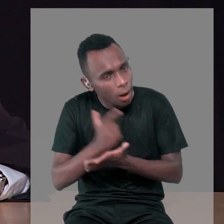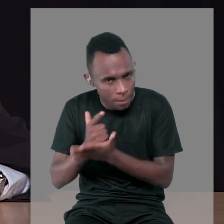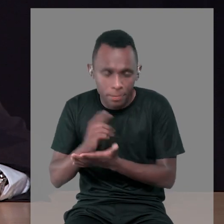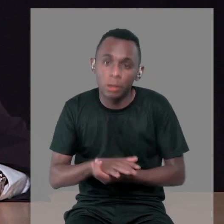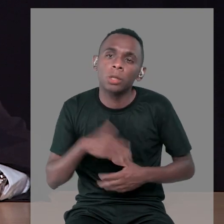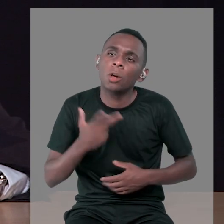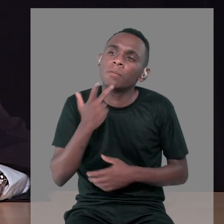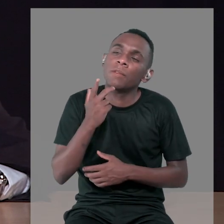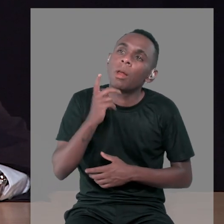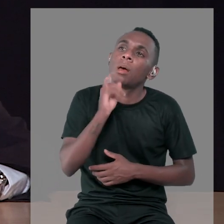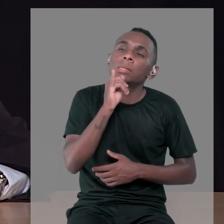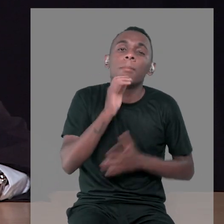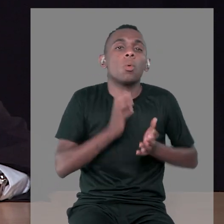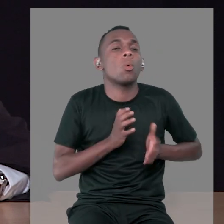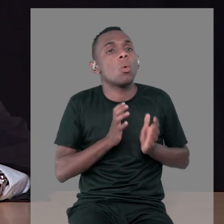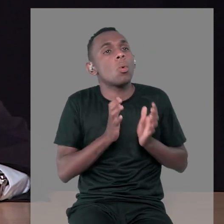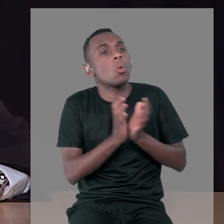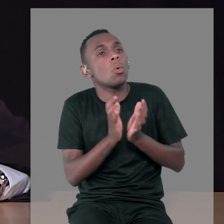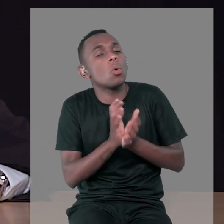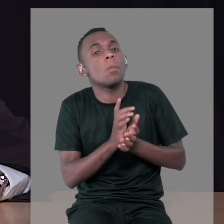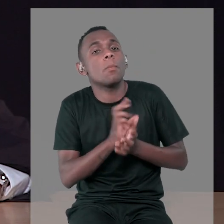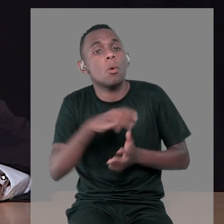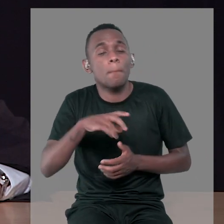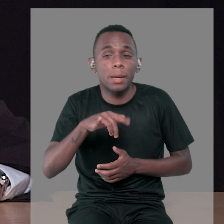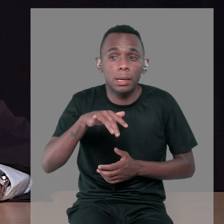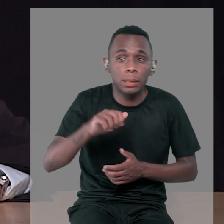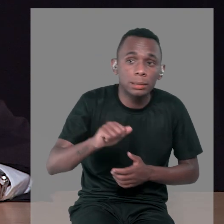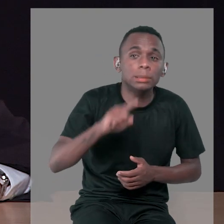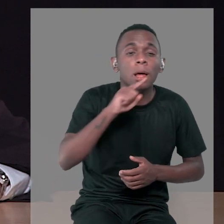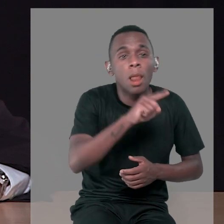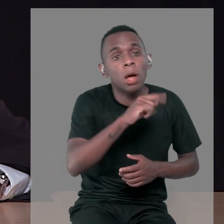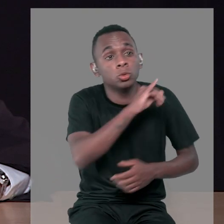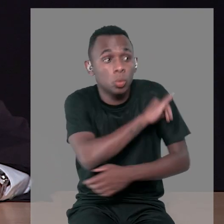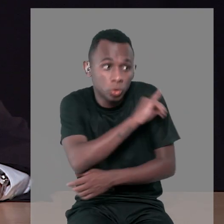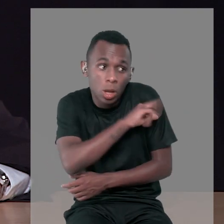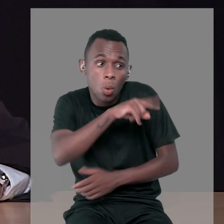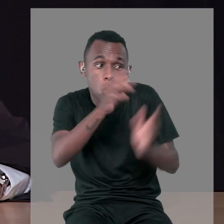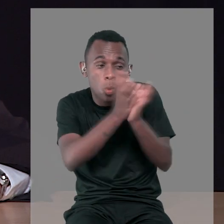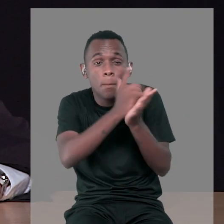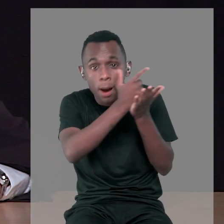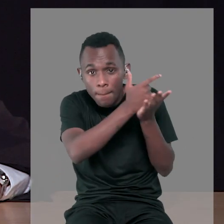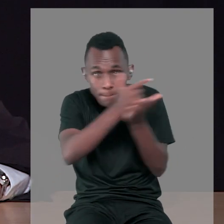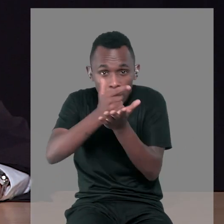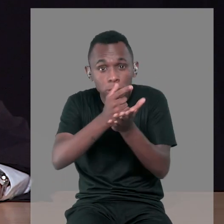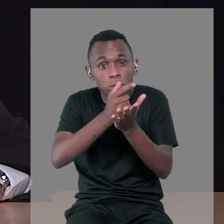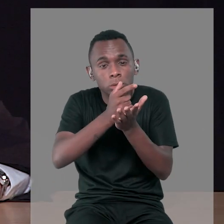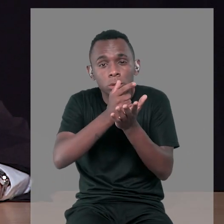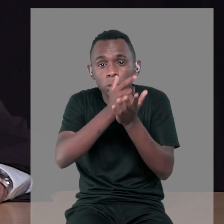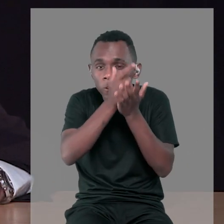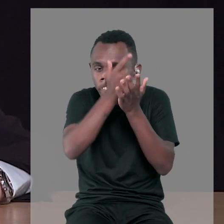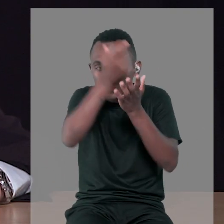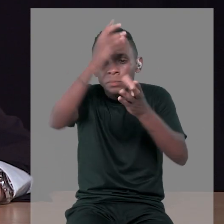Janeiro, você está se referindo ao fato que é um grupo armado no interior de um Estado. Estado